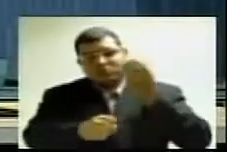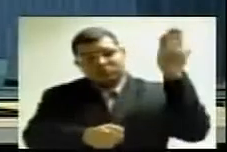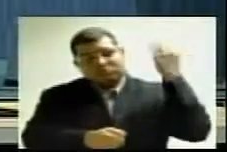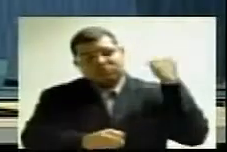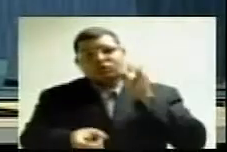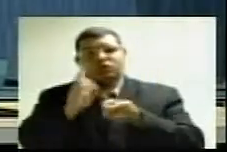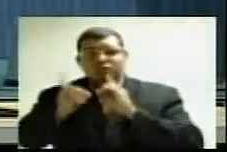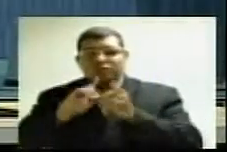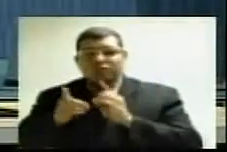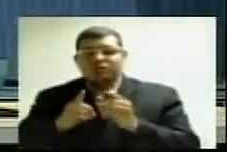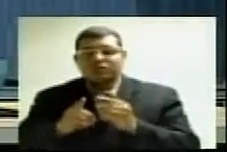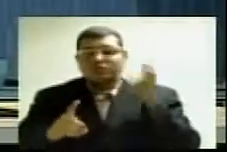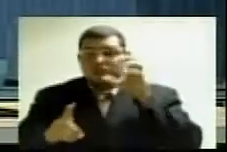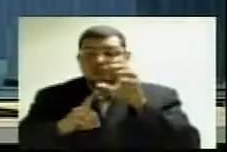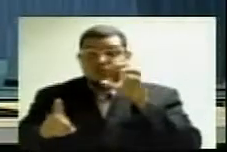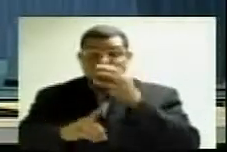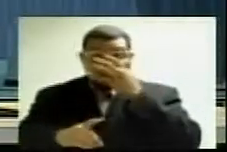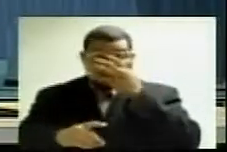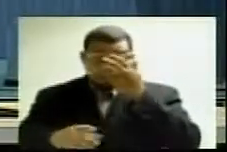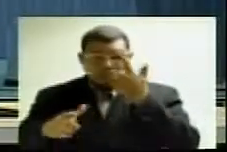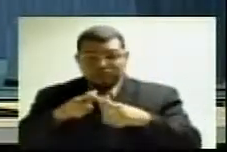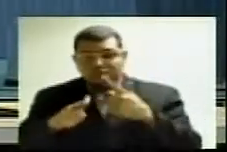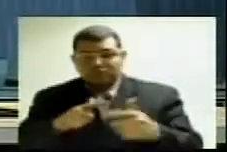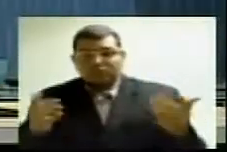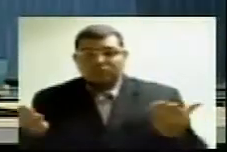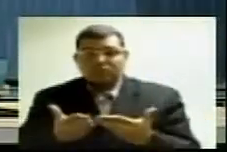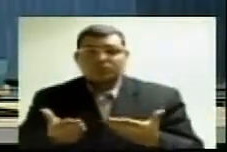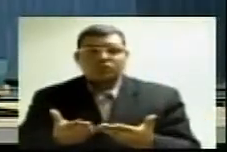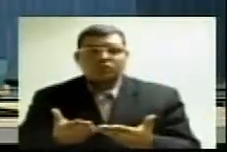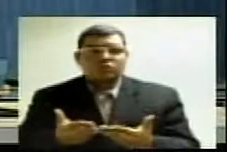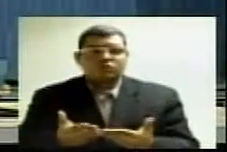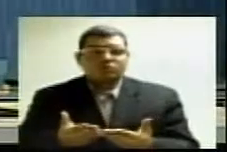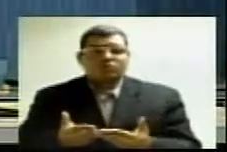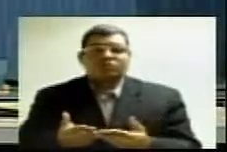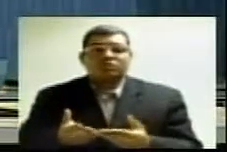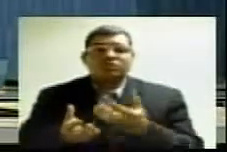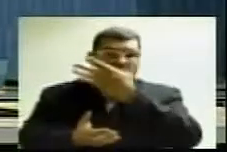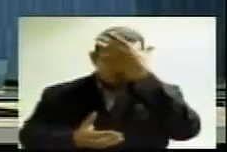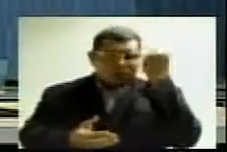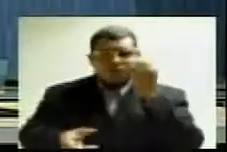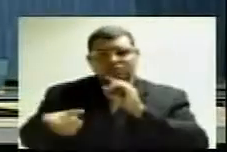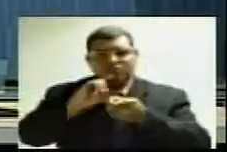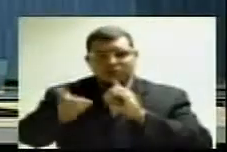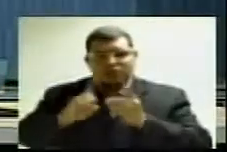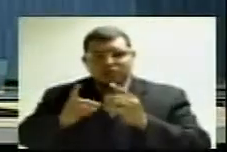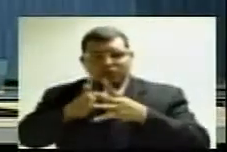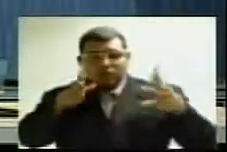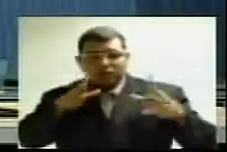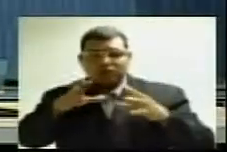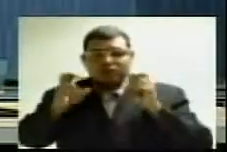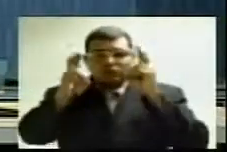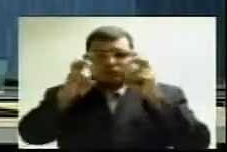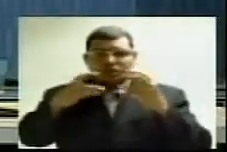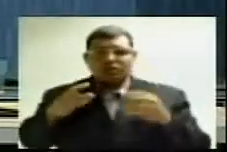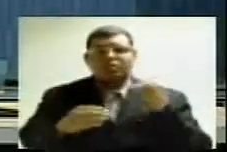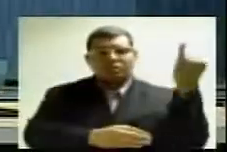Um debate que se apequenou em questões comportamentais e que esqueceu de debater os grandes